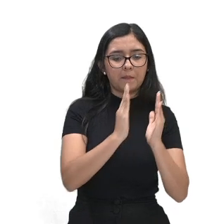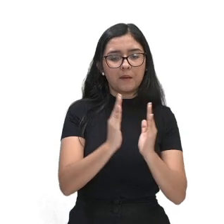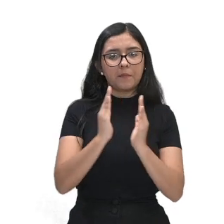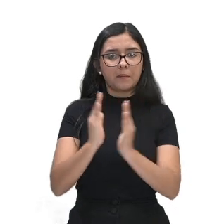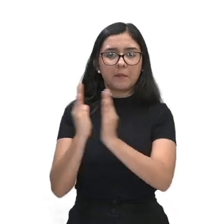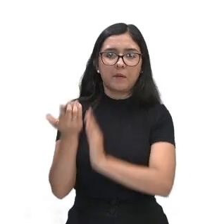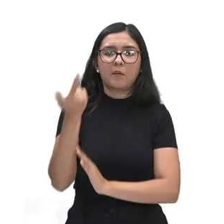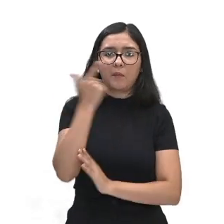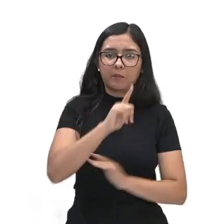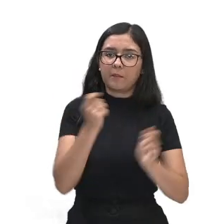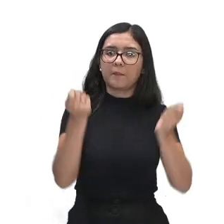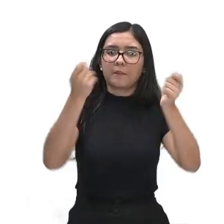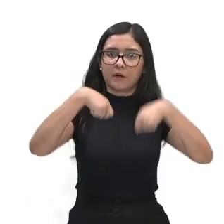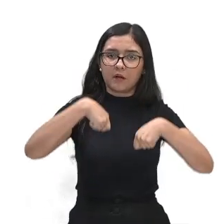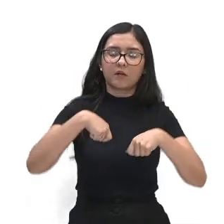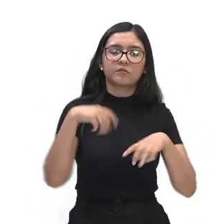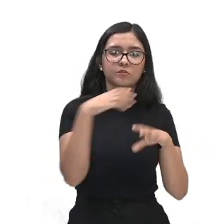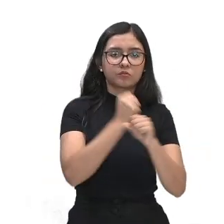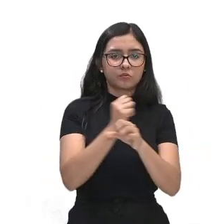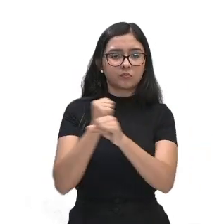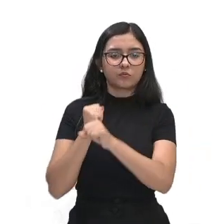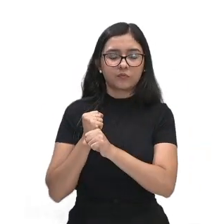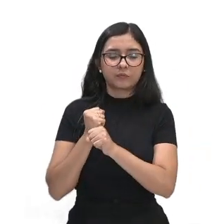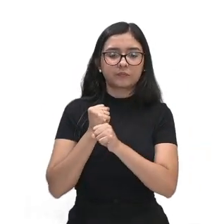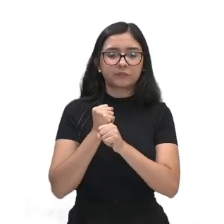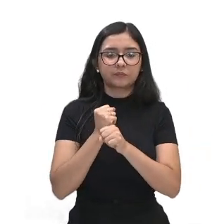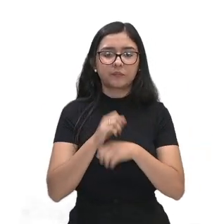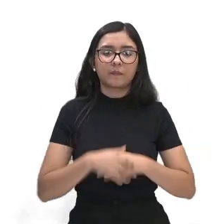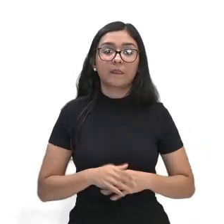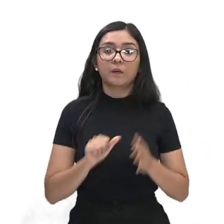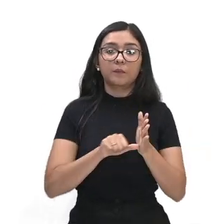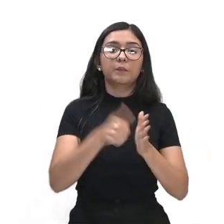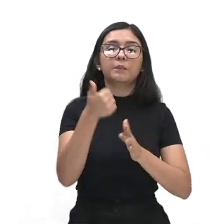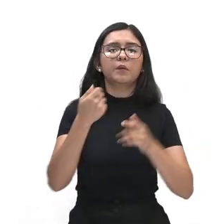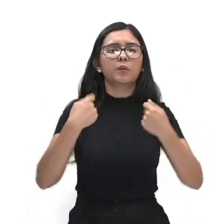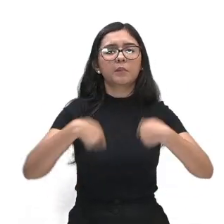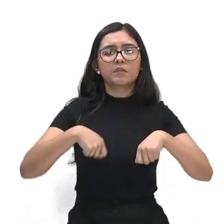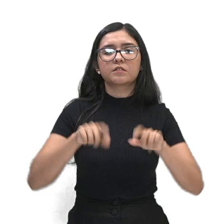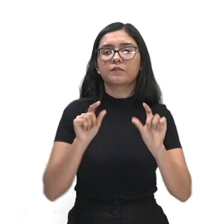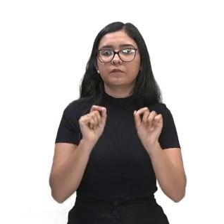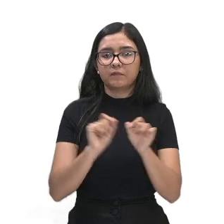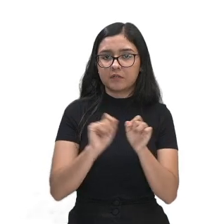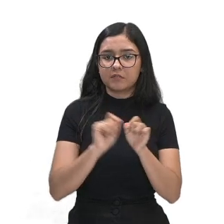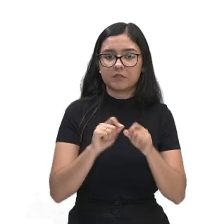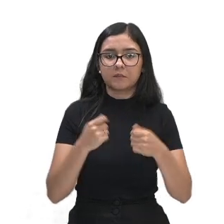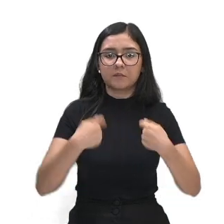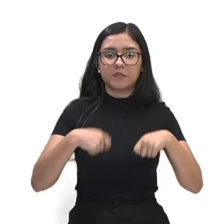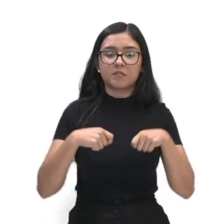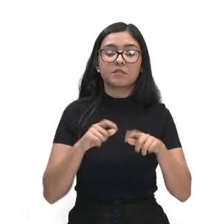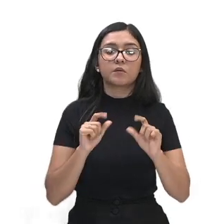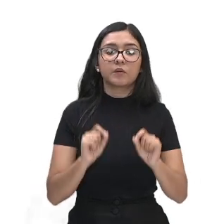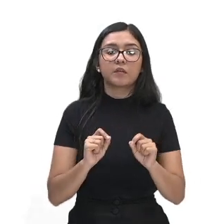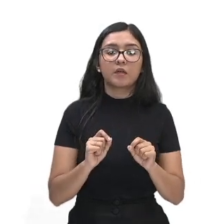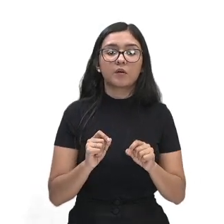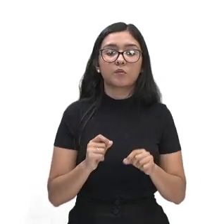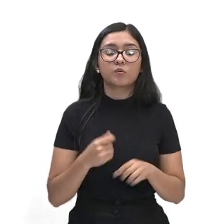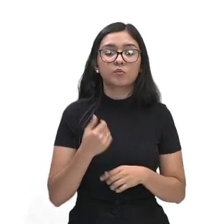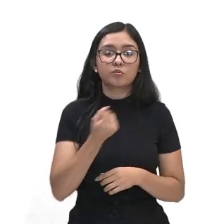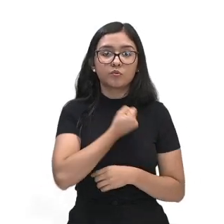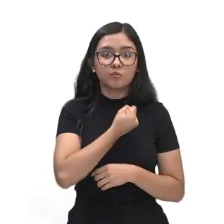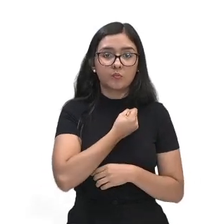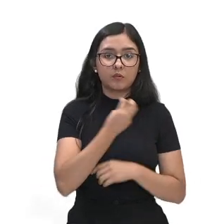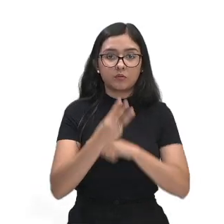a gente resolve sem nenhum problema. Então olha só, primeiro o que tem que fazer? Tem que multiplicar esses três números aqui, ó, o